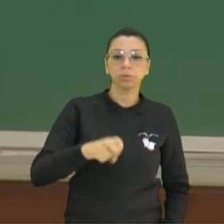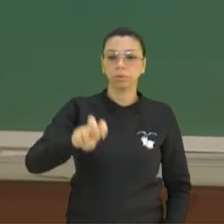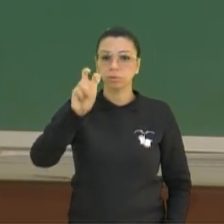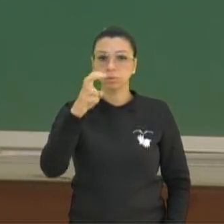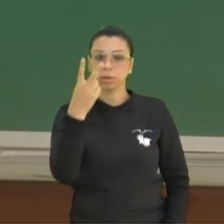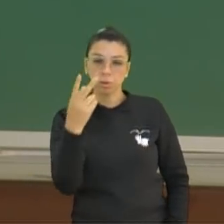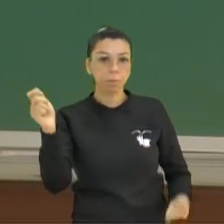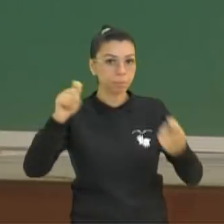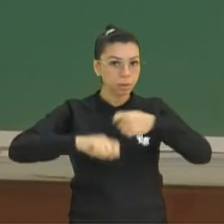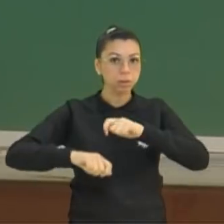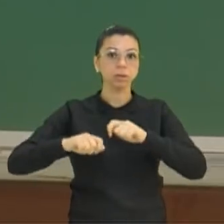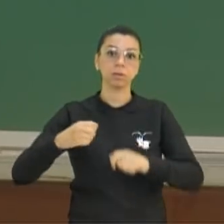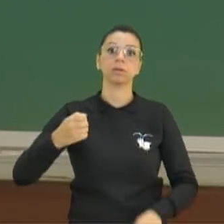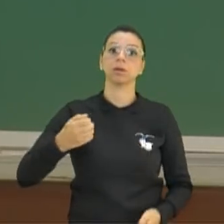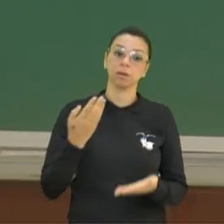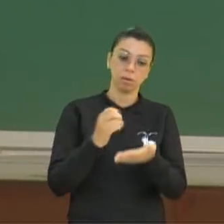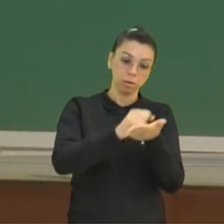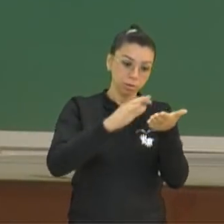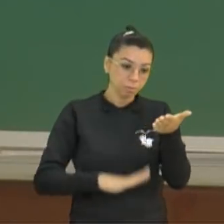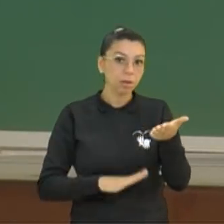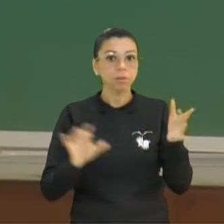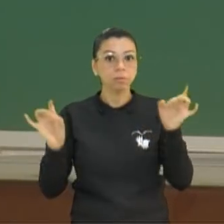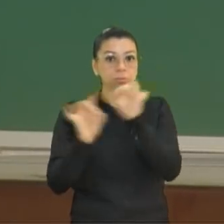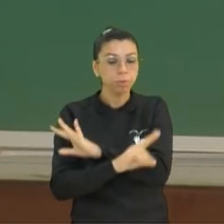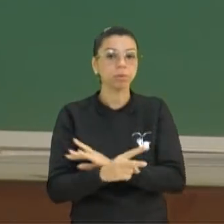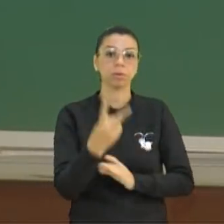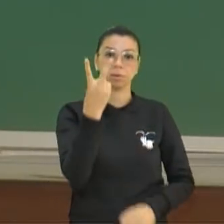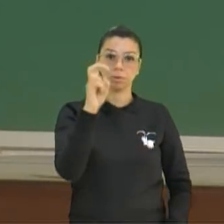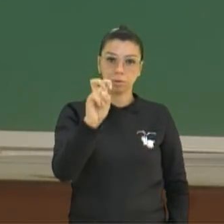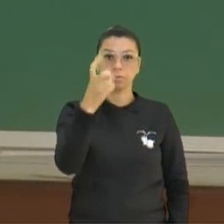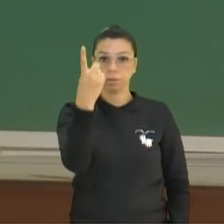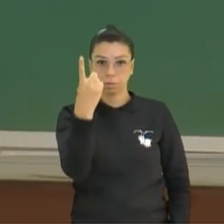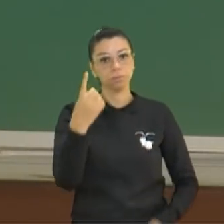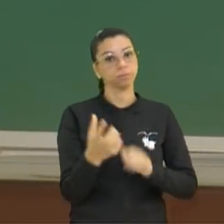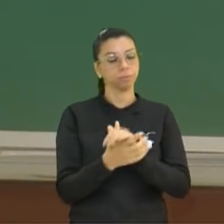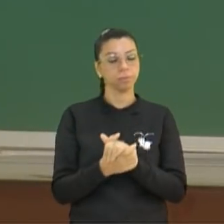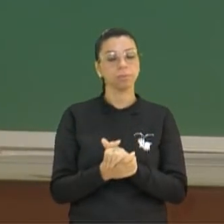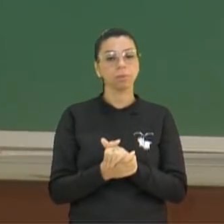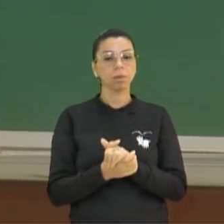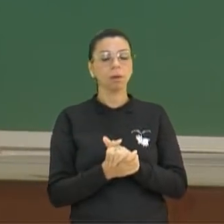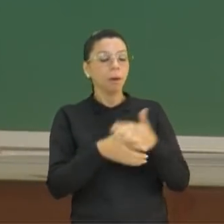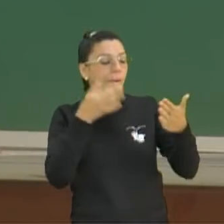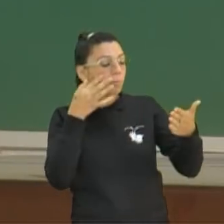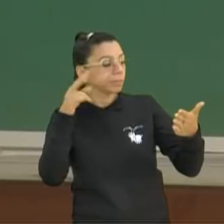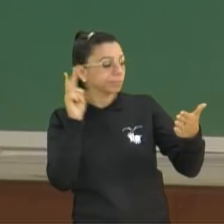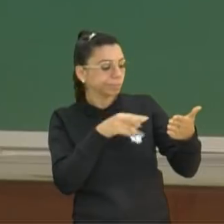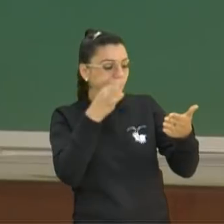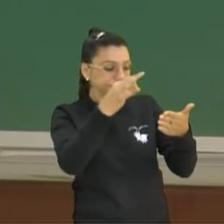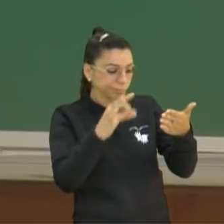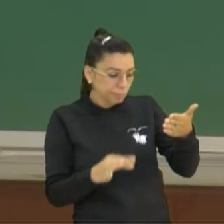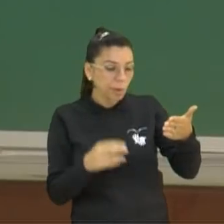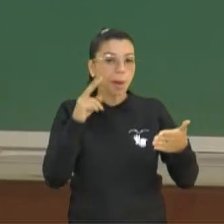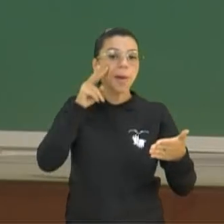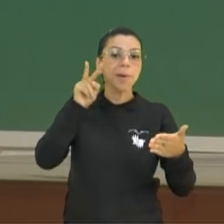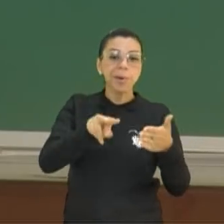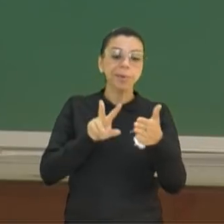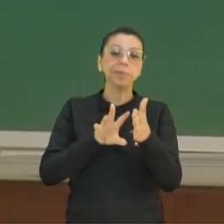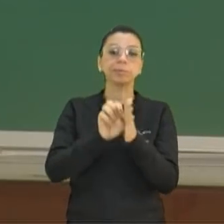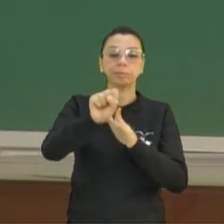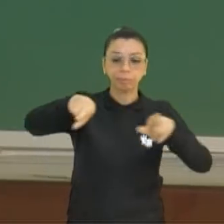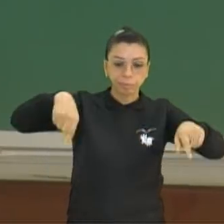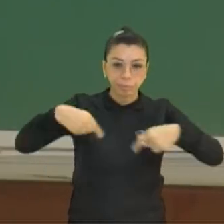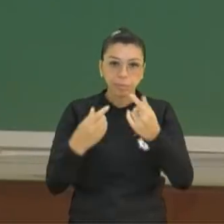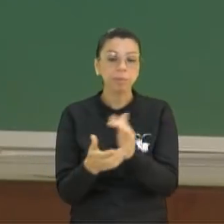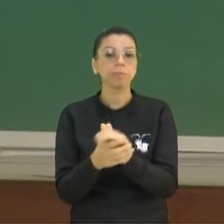feito? 51, certo? Então, confere, vê se está tudo certinho, olha lá no Classroom, tem coisa atribuída?